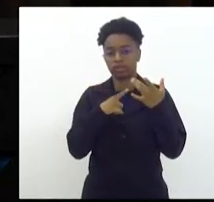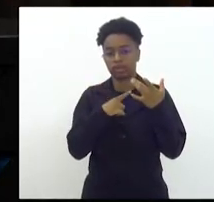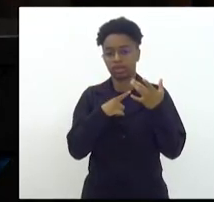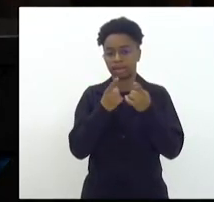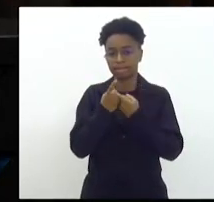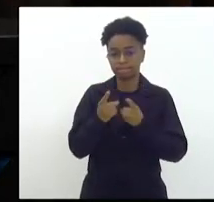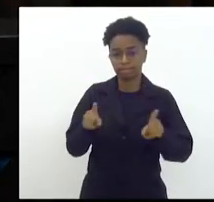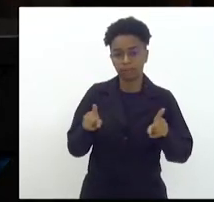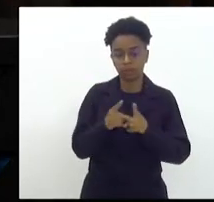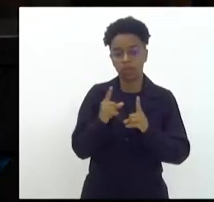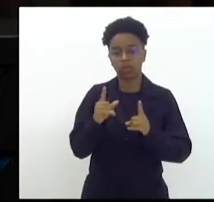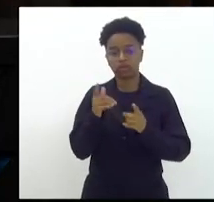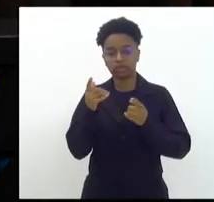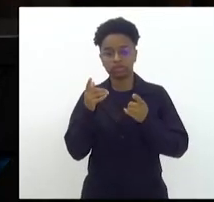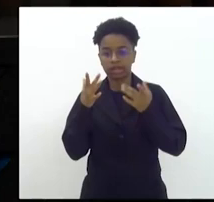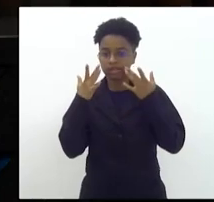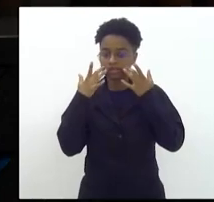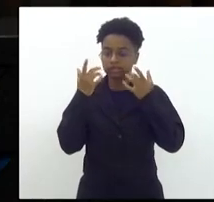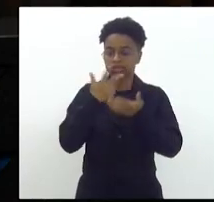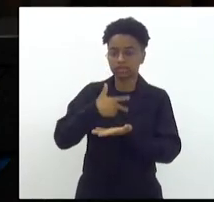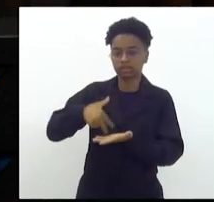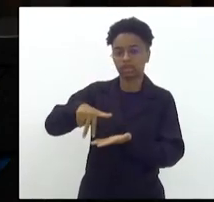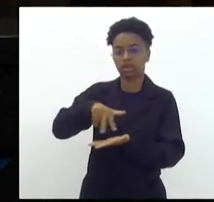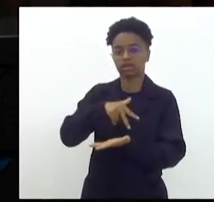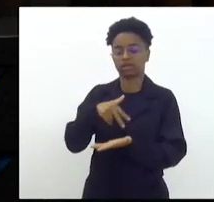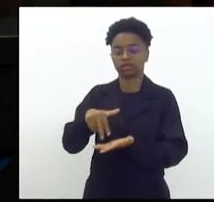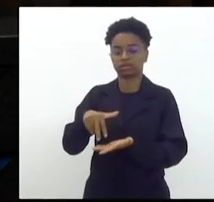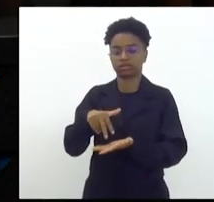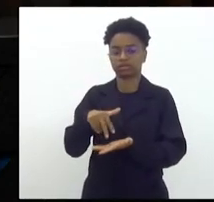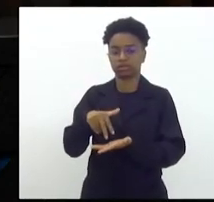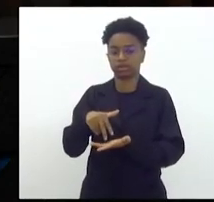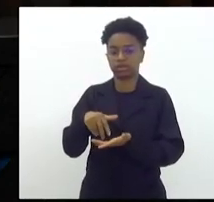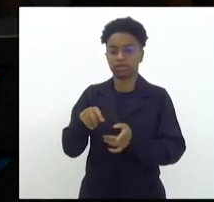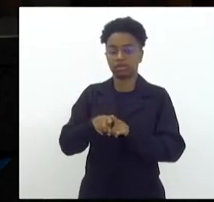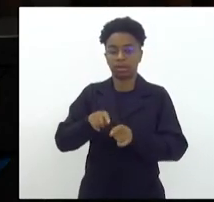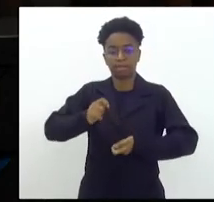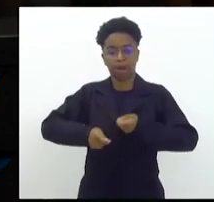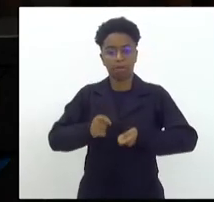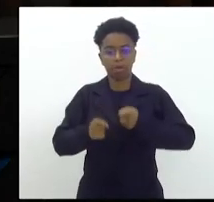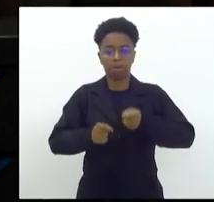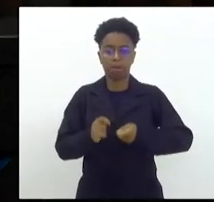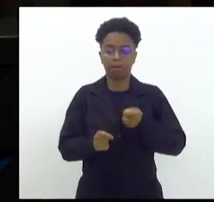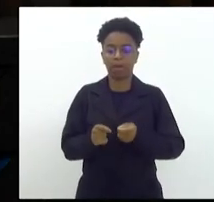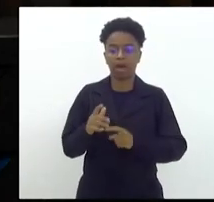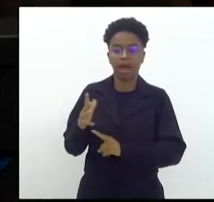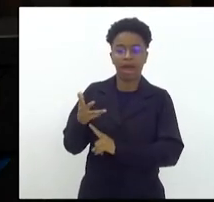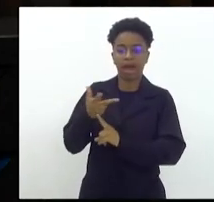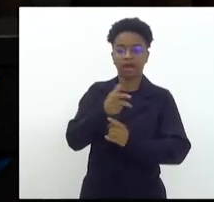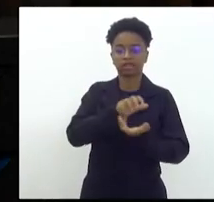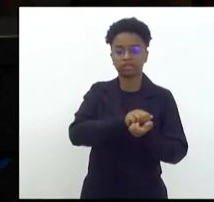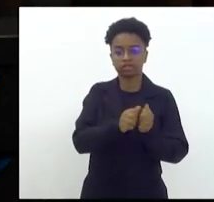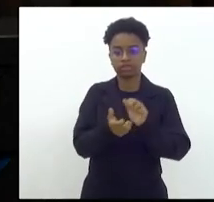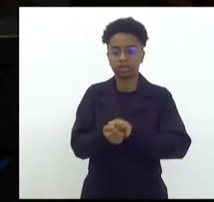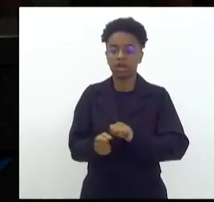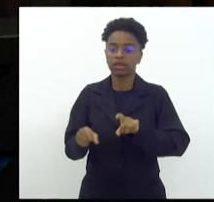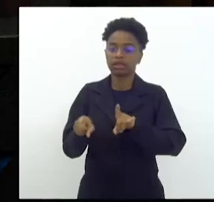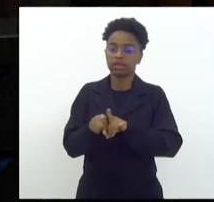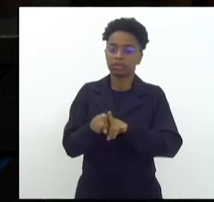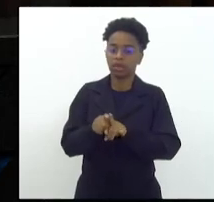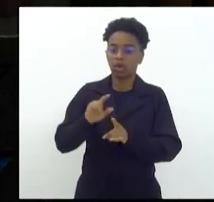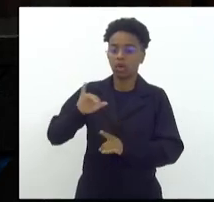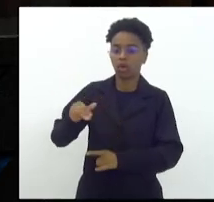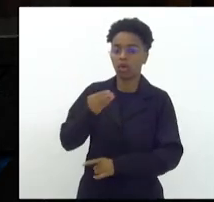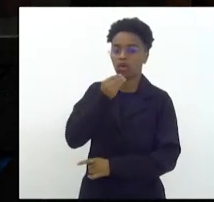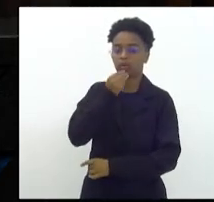música artes cênicas dança é Banda Marcial artes plástica e é claro a oportunidade